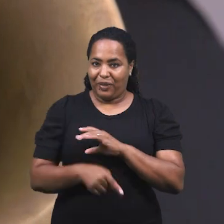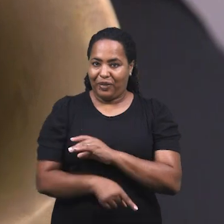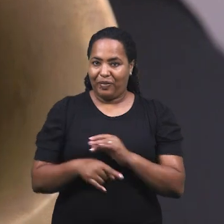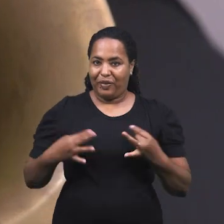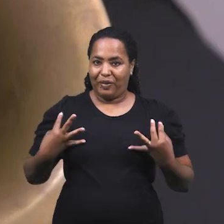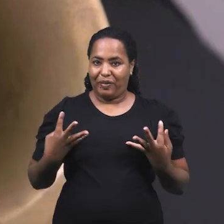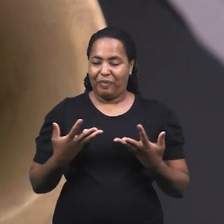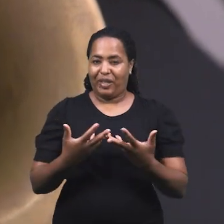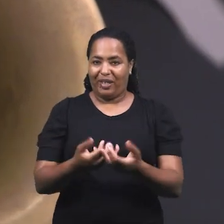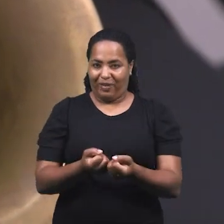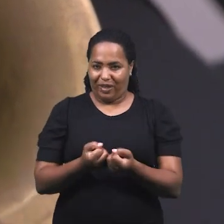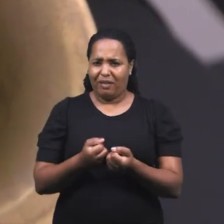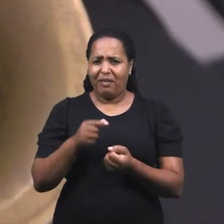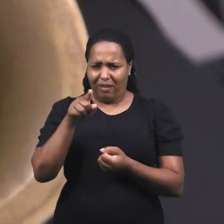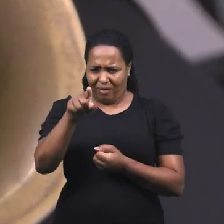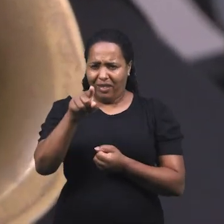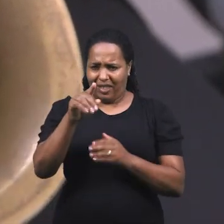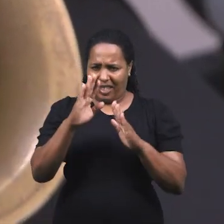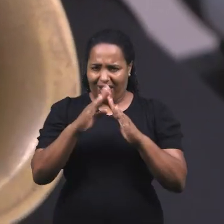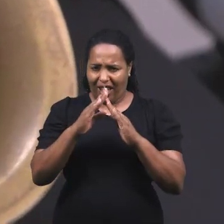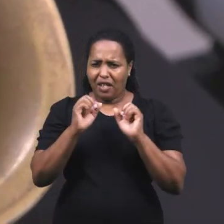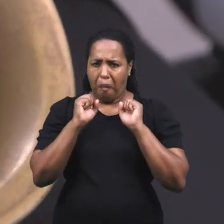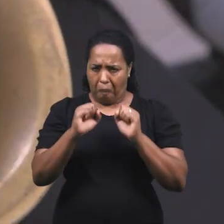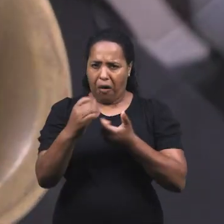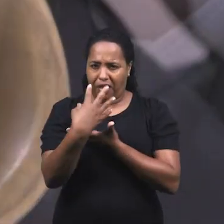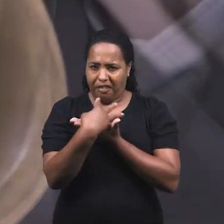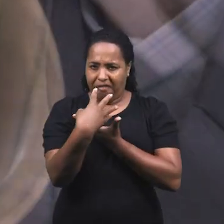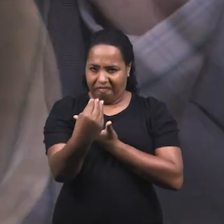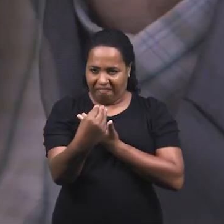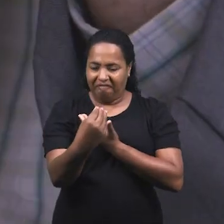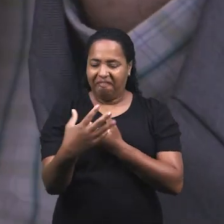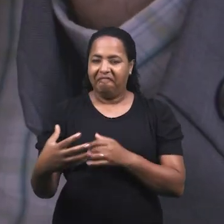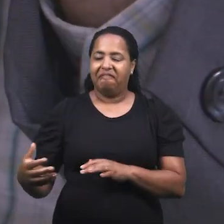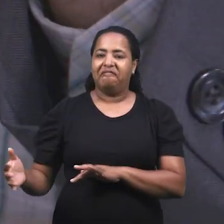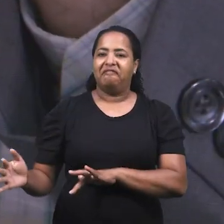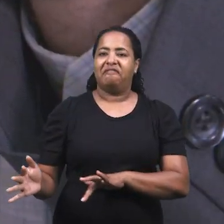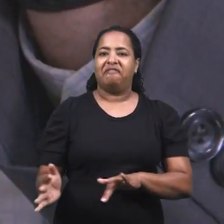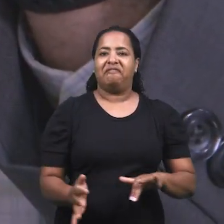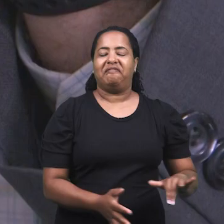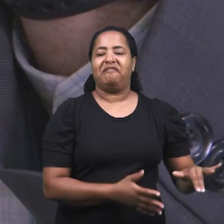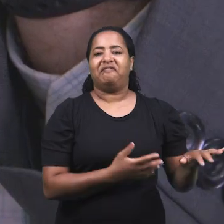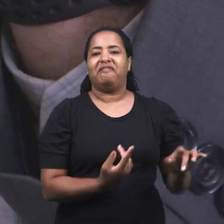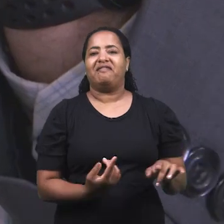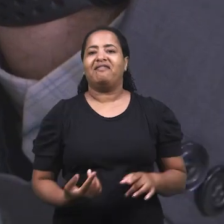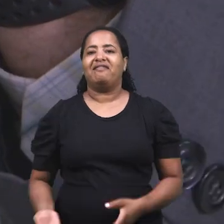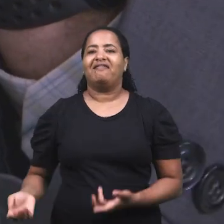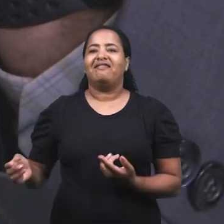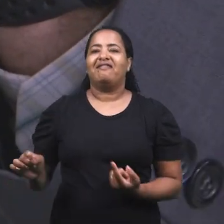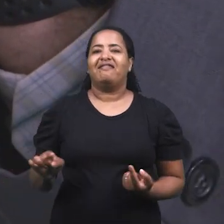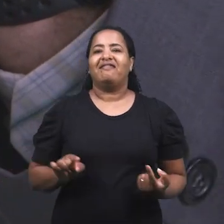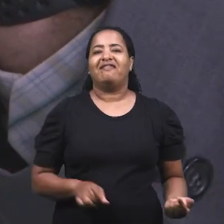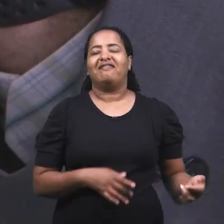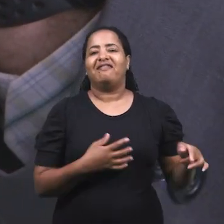especial por conta desse conteúdo tão profundo e maravilhoso. Cante na sua casa também. Vamos adorar ao nosso Deus.